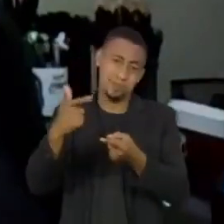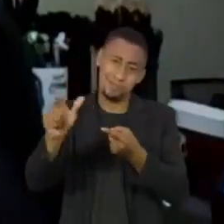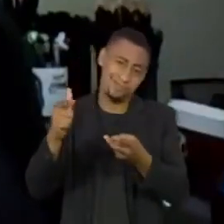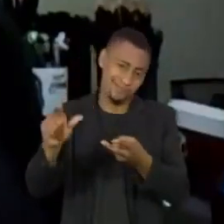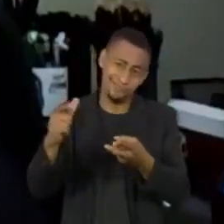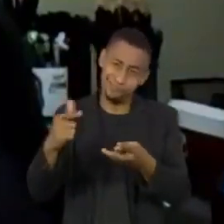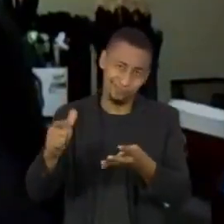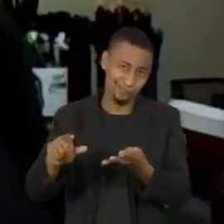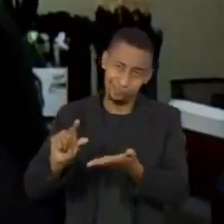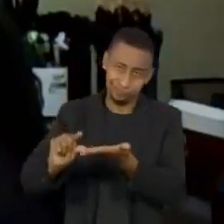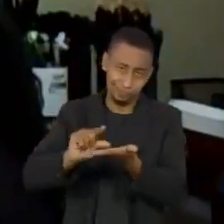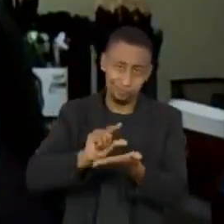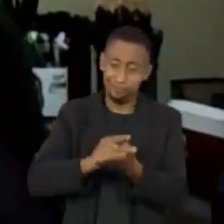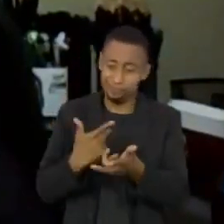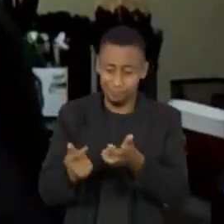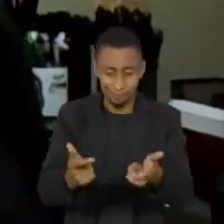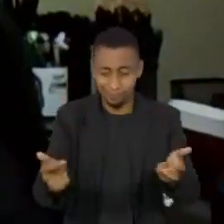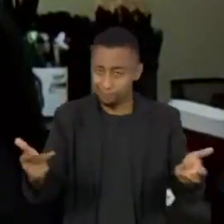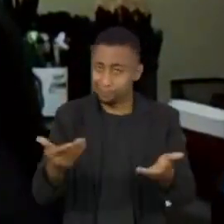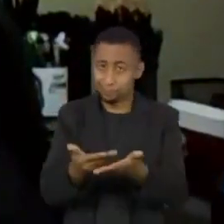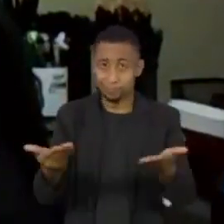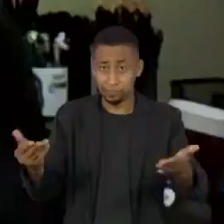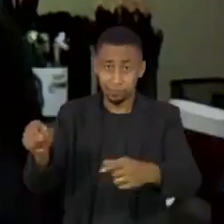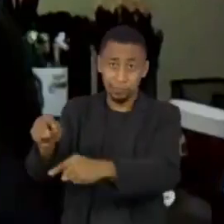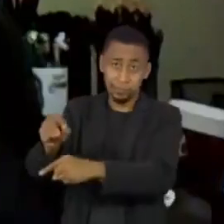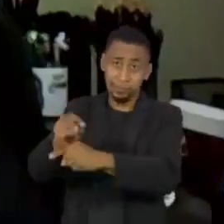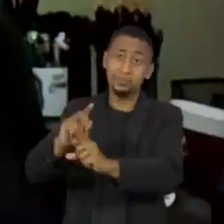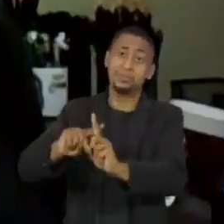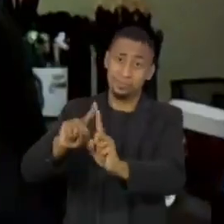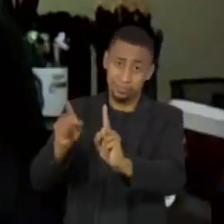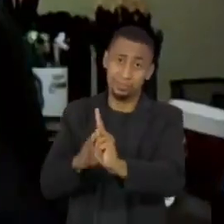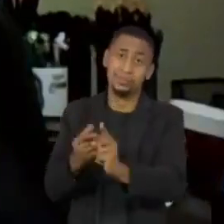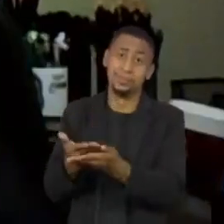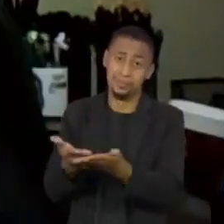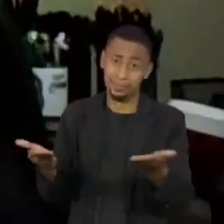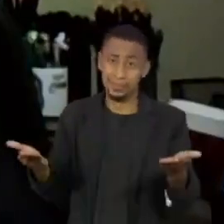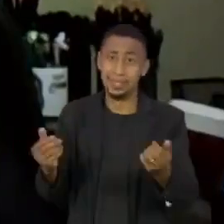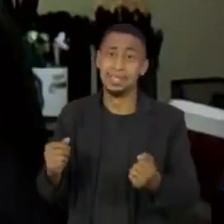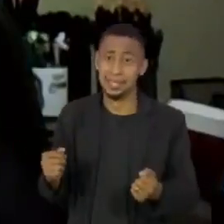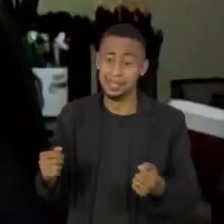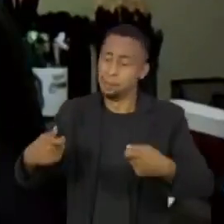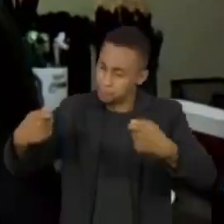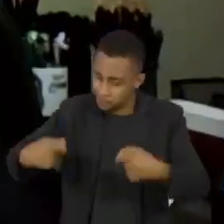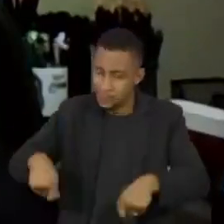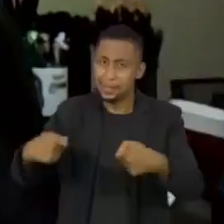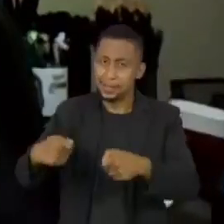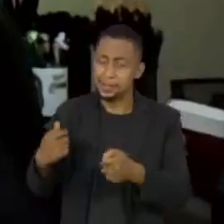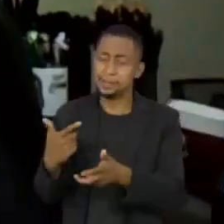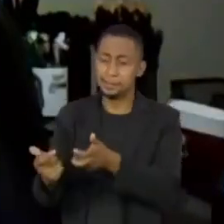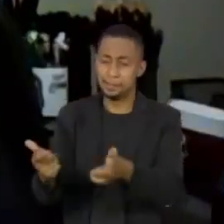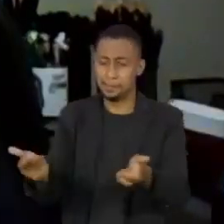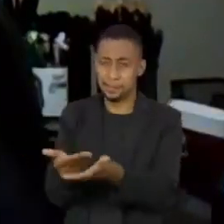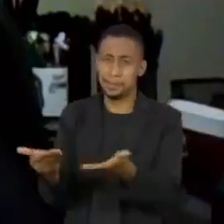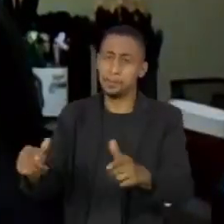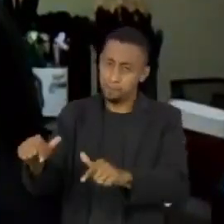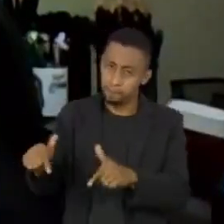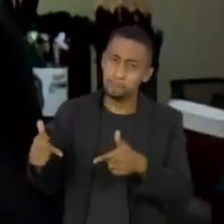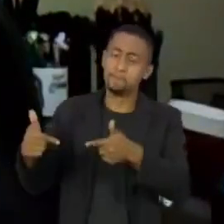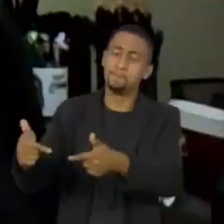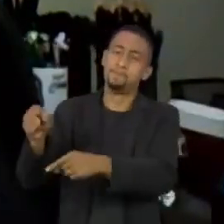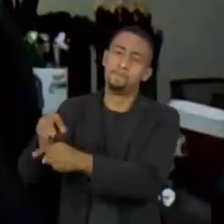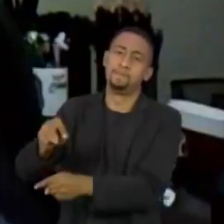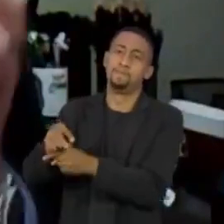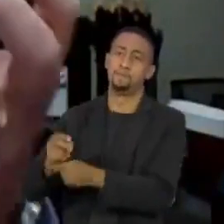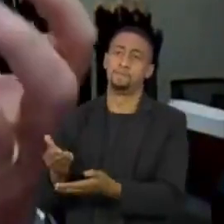para que nós possamos proteger esse grupo, que é um grupo que merece todo o nosso empenho e atenção,